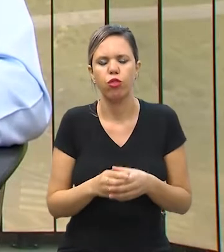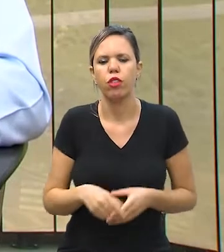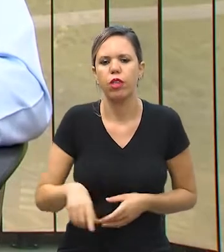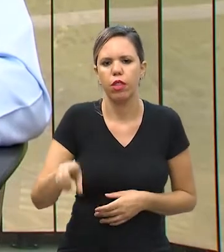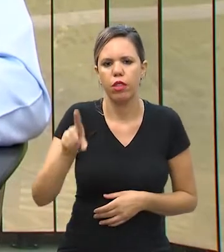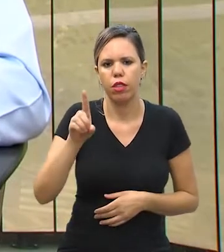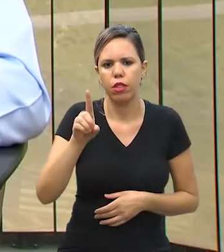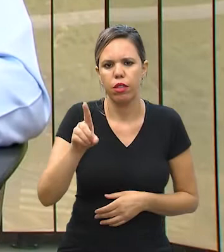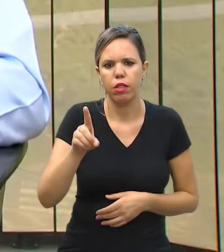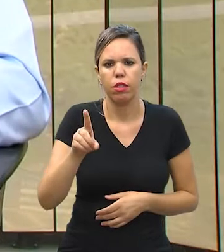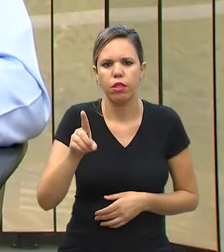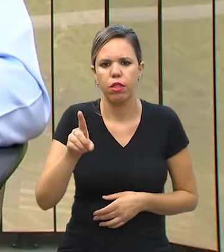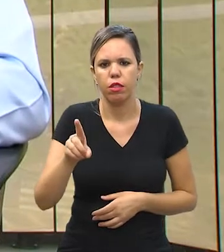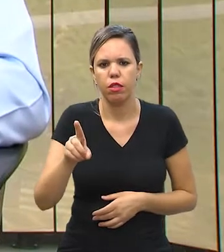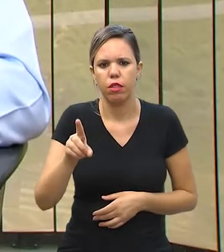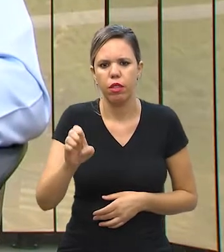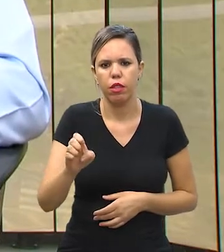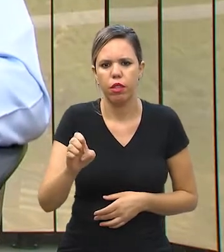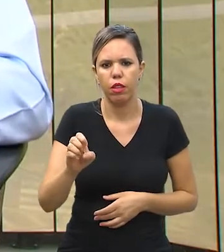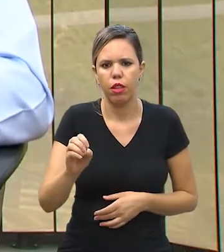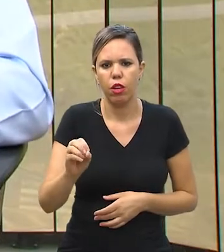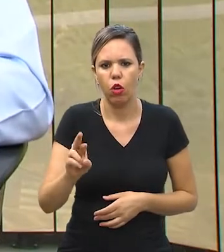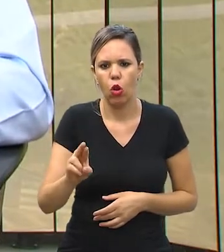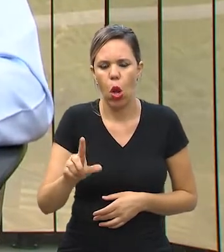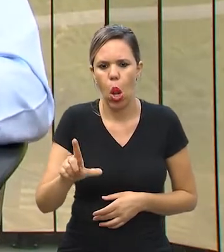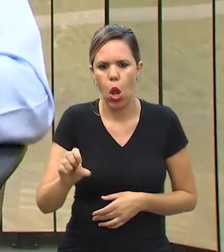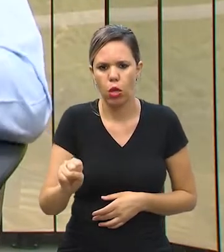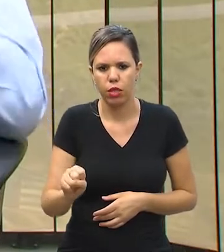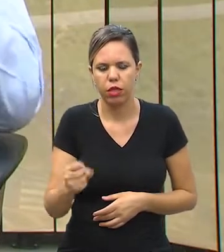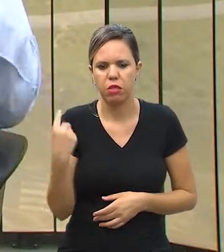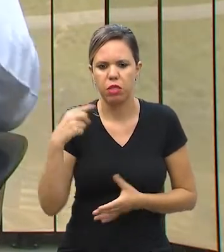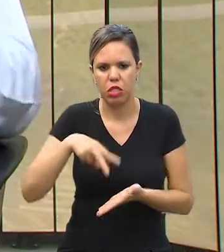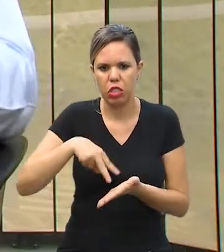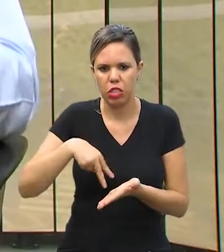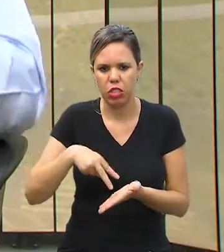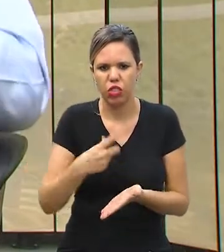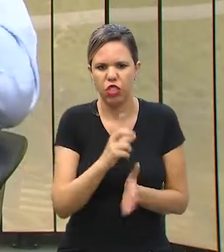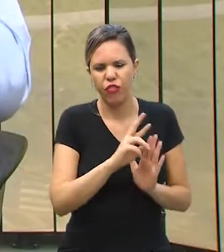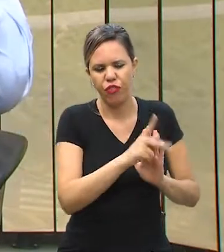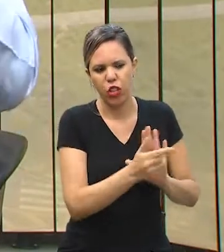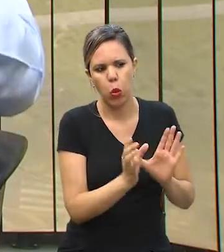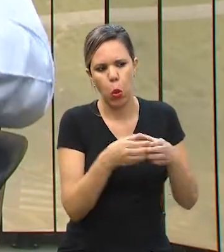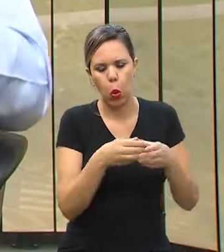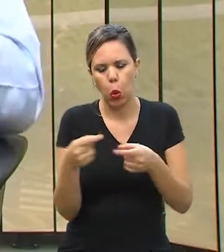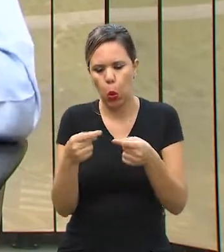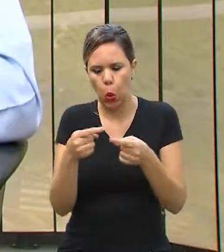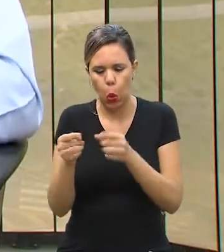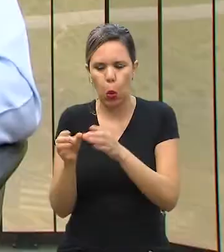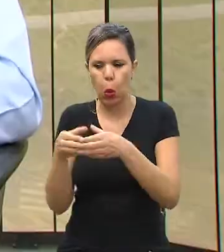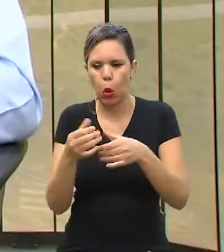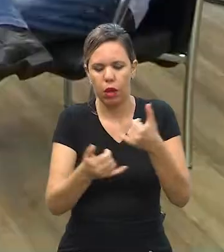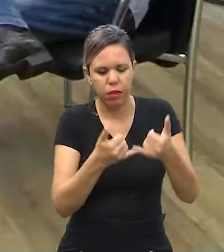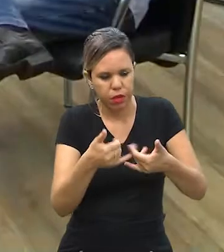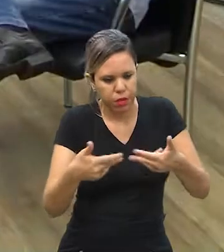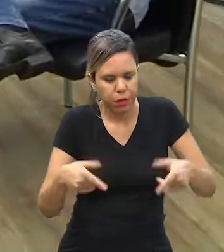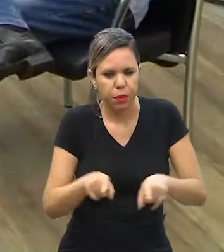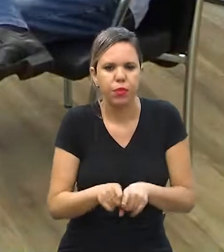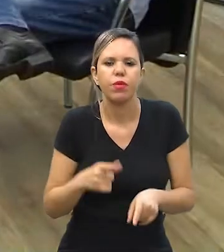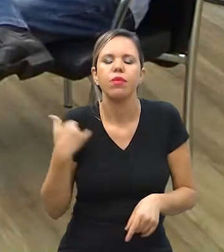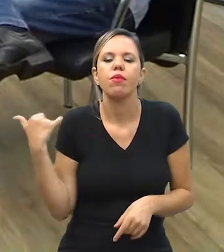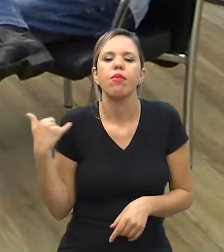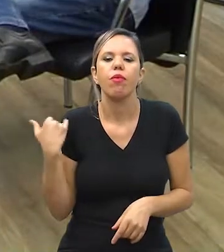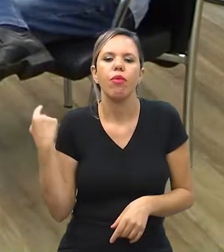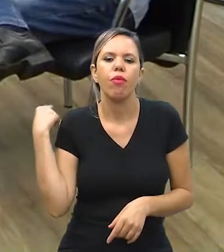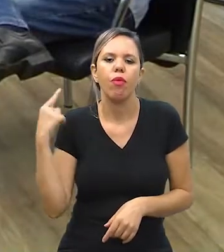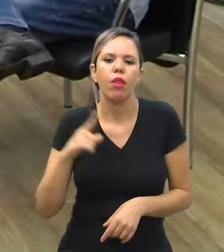Dance, The Colors Dance. Ai, que e legal. aí na época tinha o The Fire, tinha o Manhattan, tinha vários grupos. Mas quantos o nosso anos você tinha na